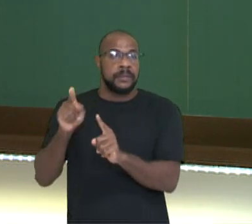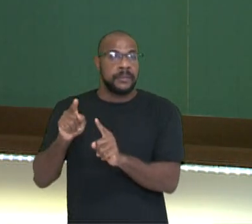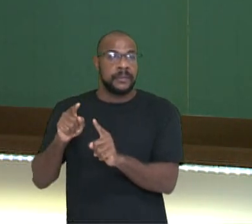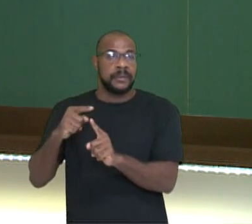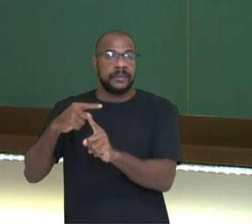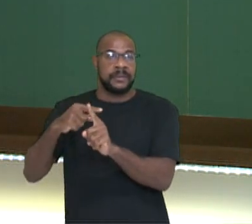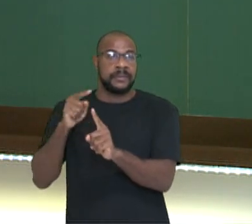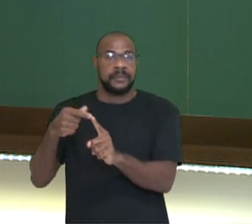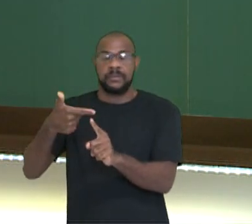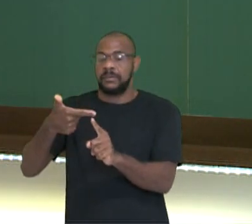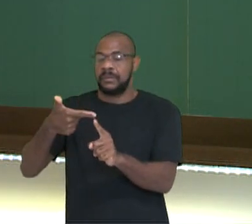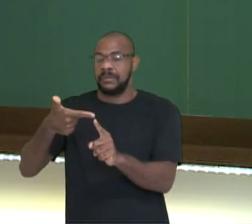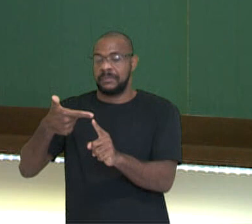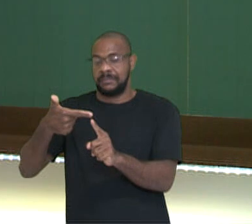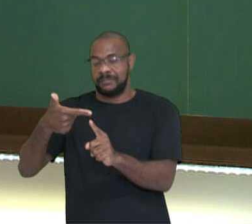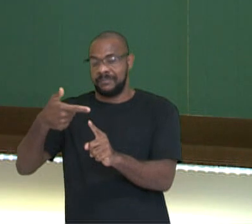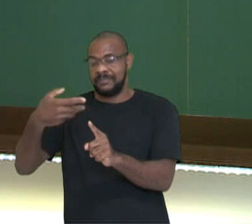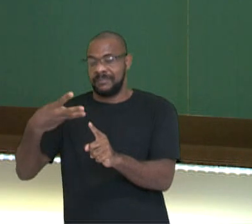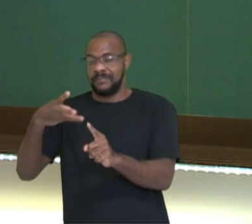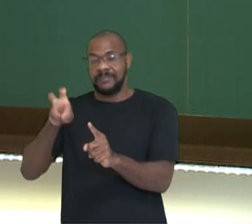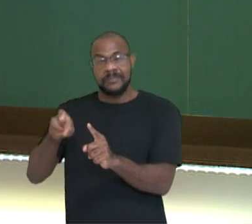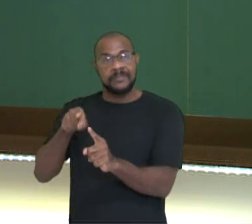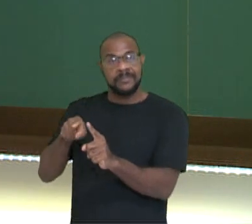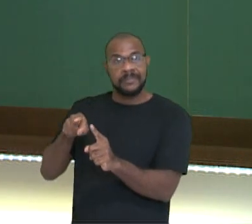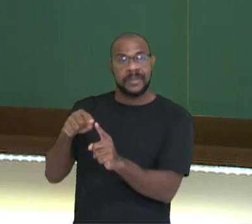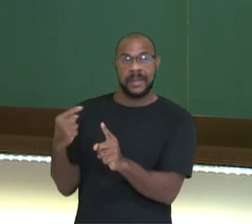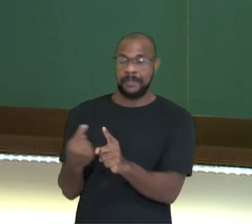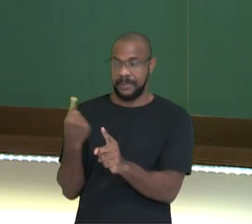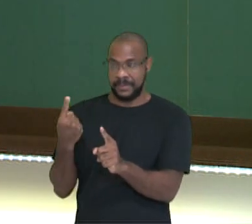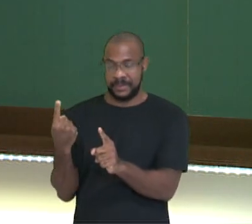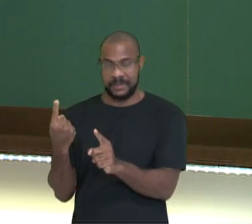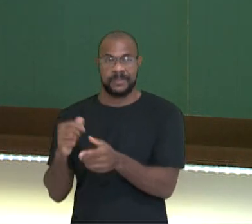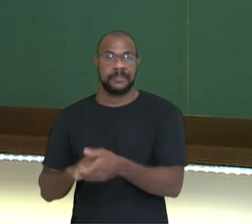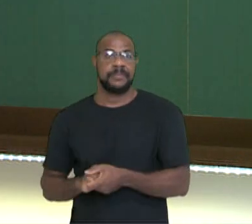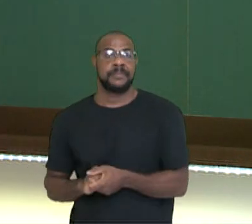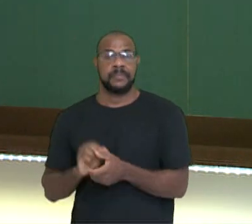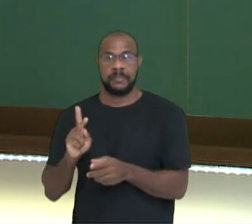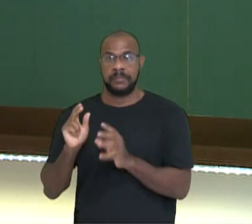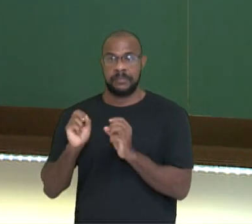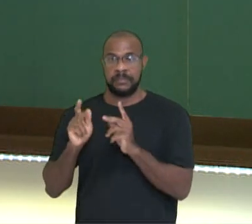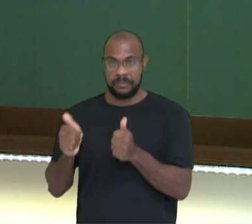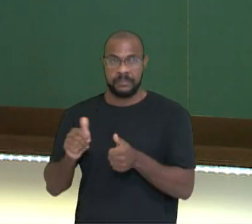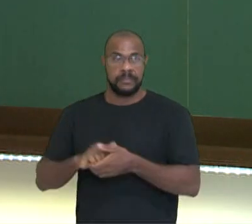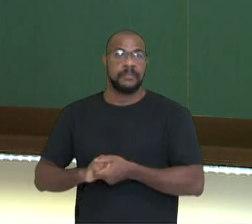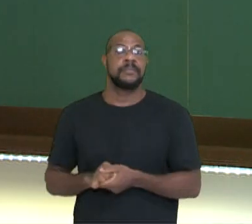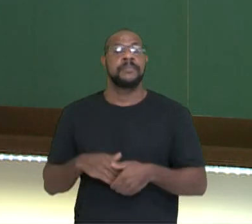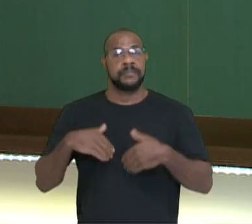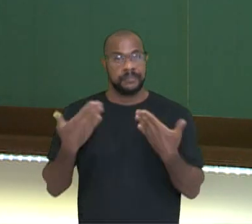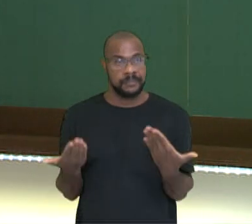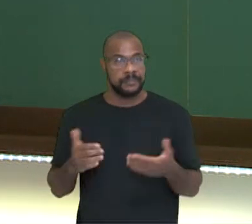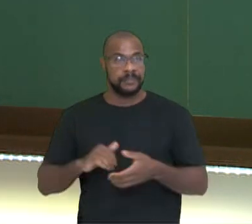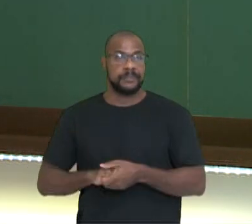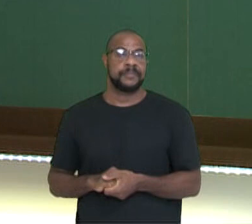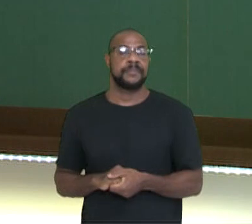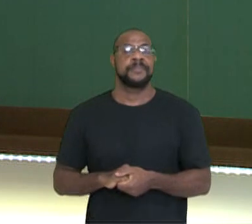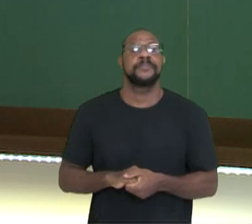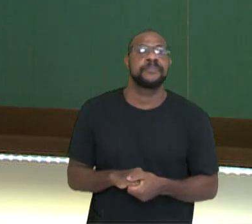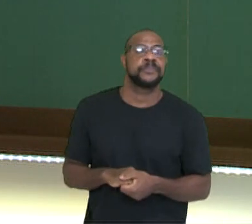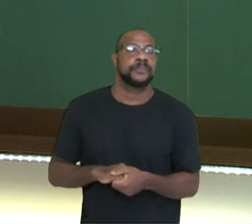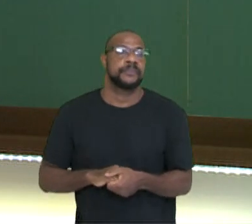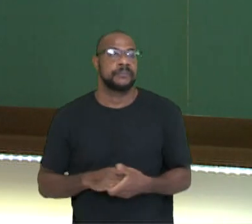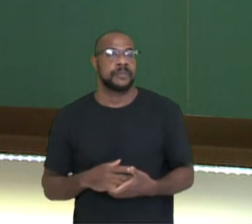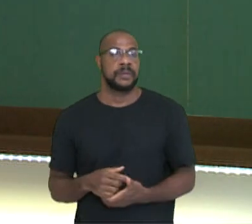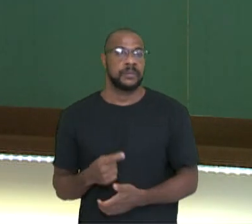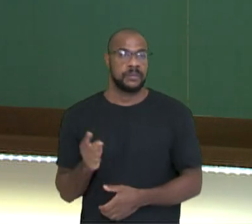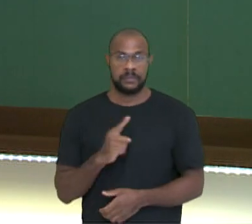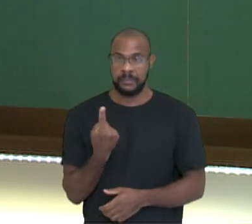esse 235 graus é a primeira determinação. Não tem nada a ver com redução ao primeiro quadrante,